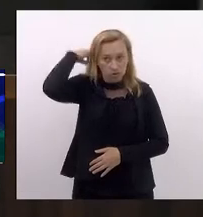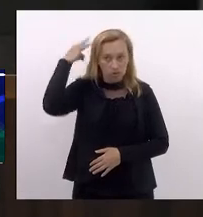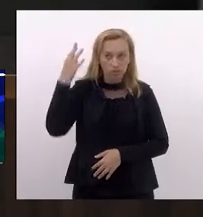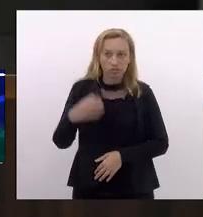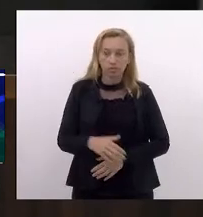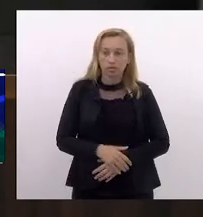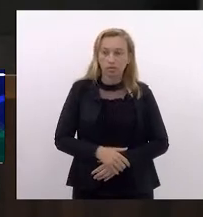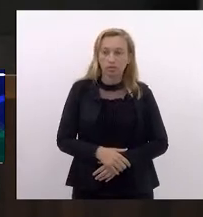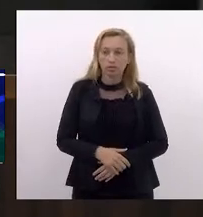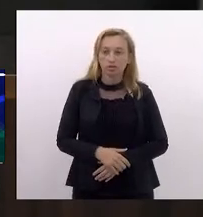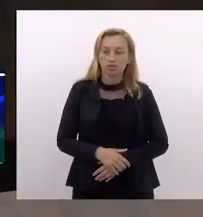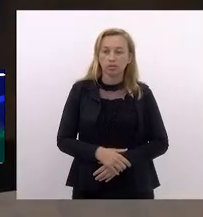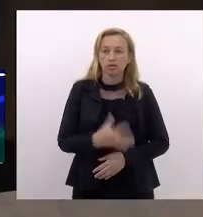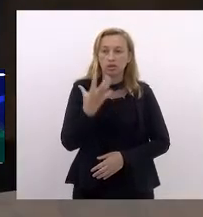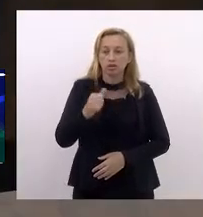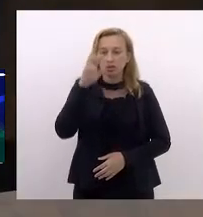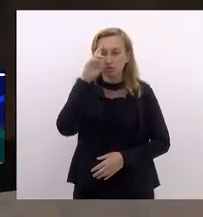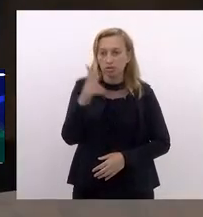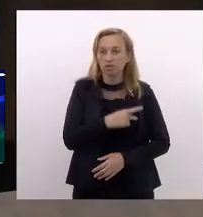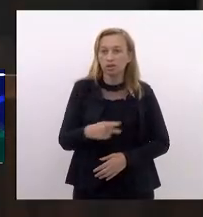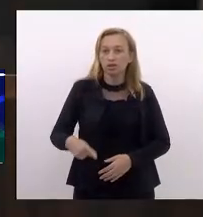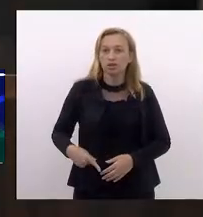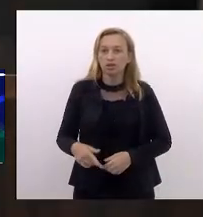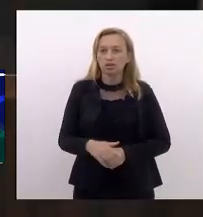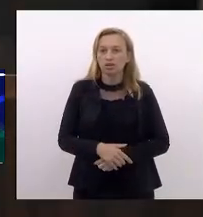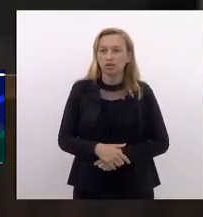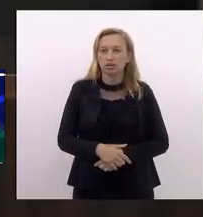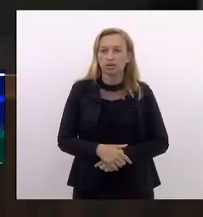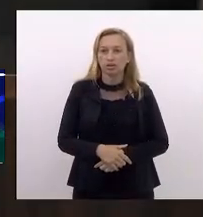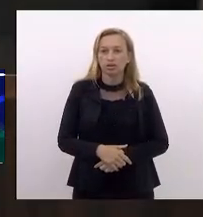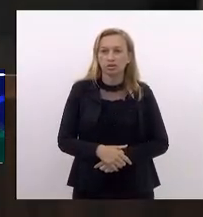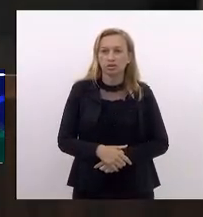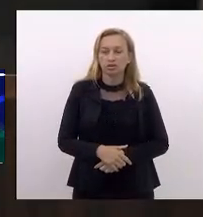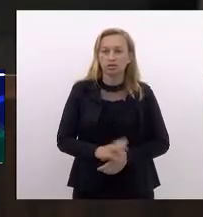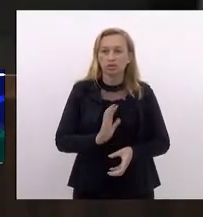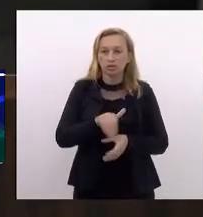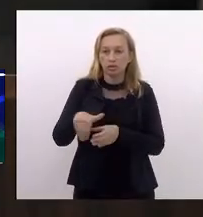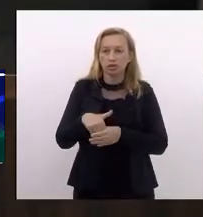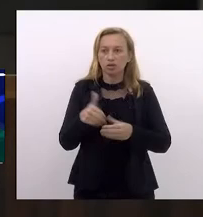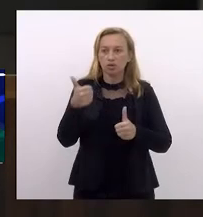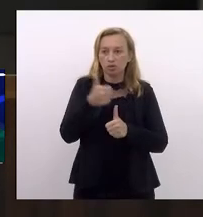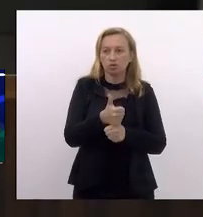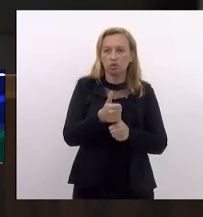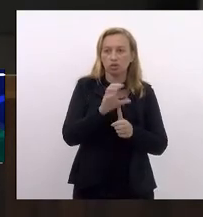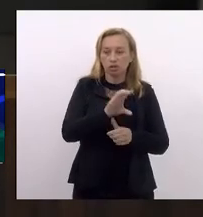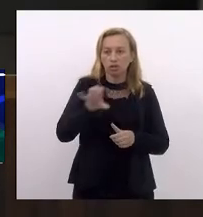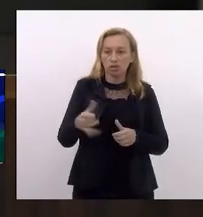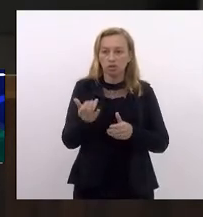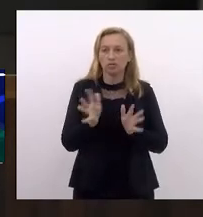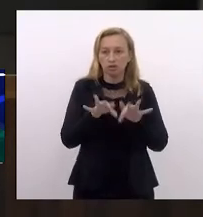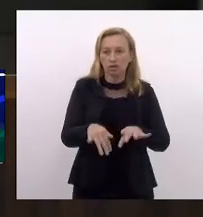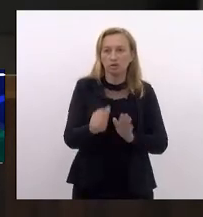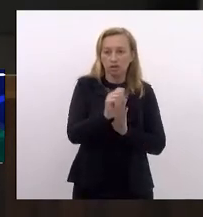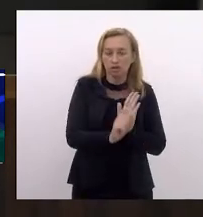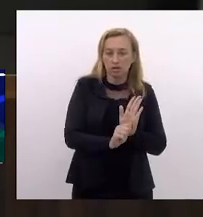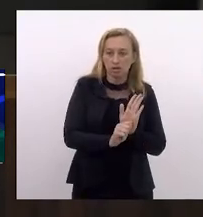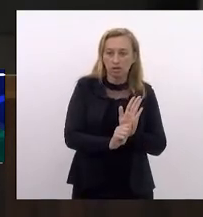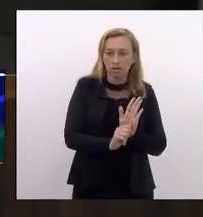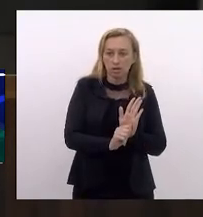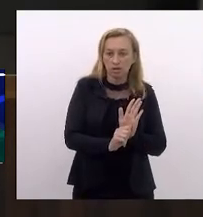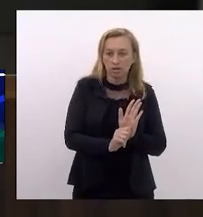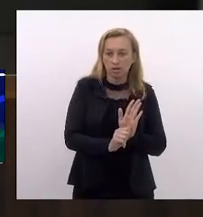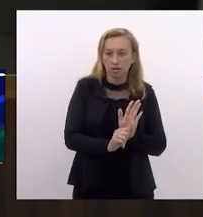parecia favorável pareceres emitidos em votação subjetivo da ccj com forma final de redação